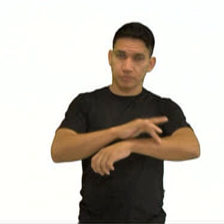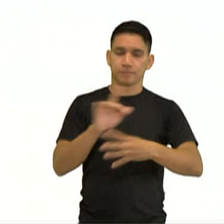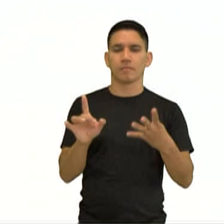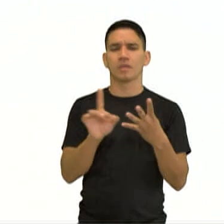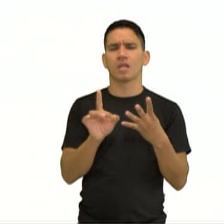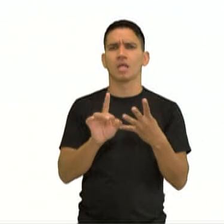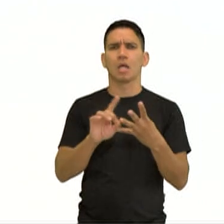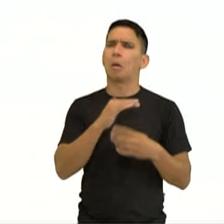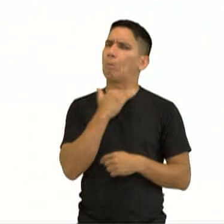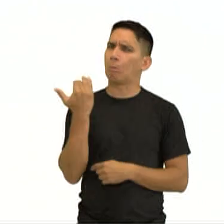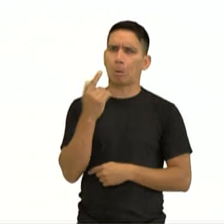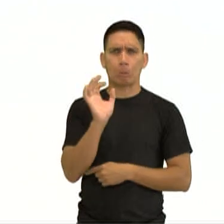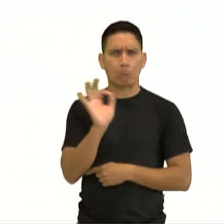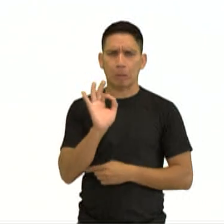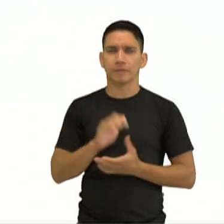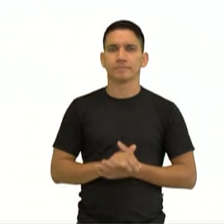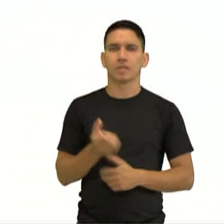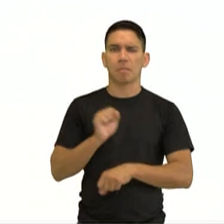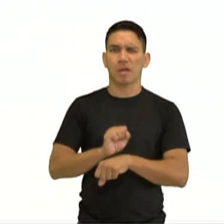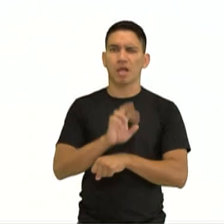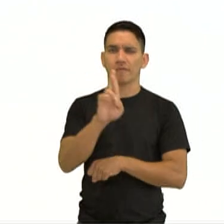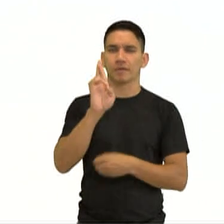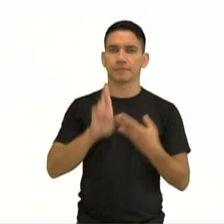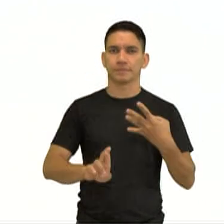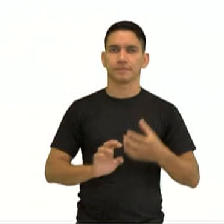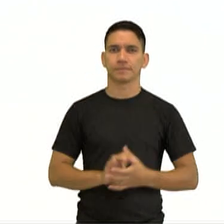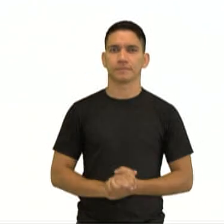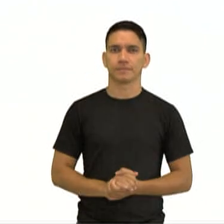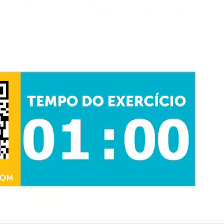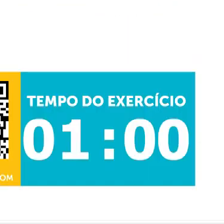não levam à morte. Eu vou dar um tempinho e já retorno.